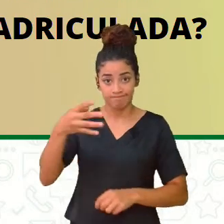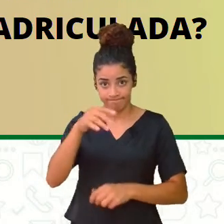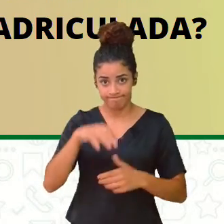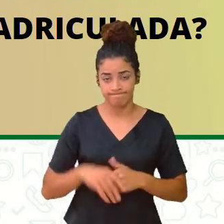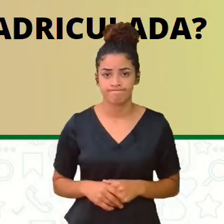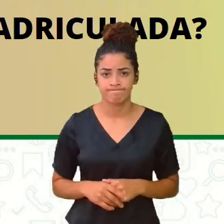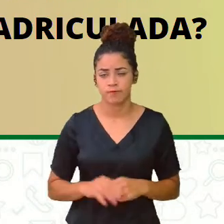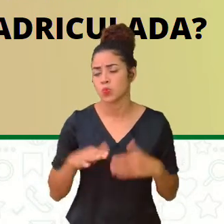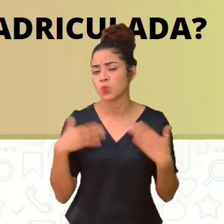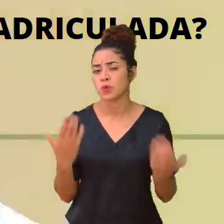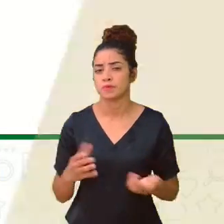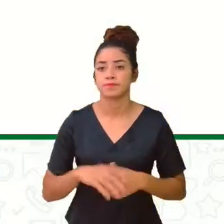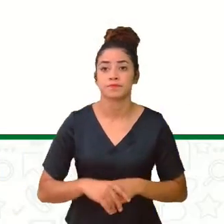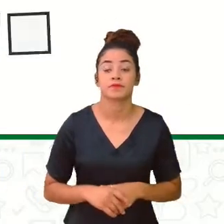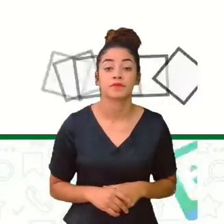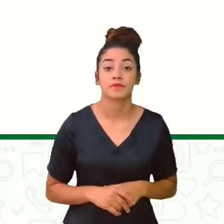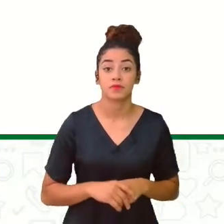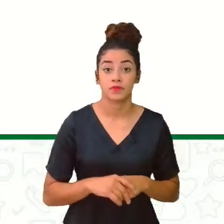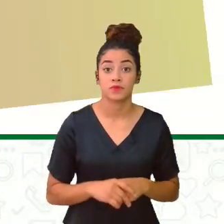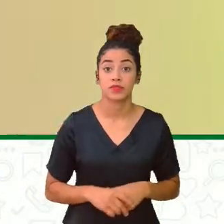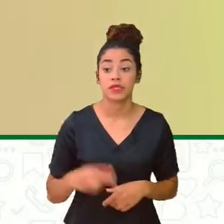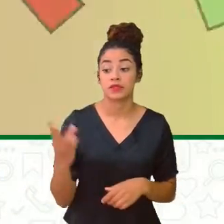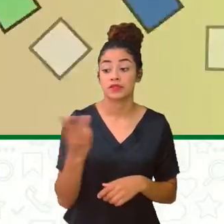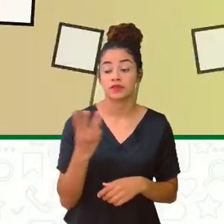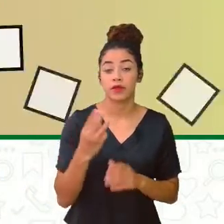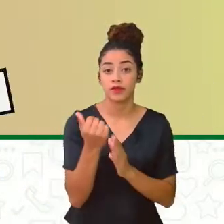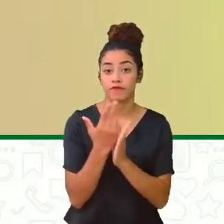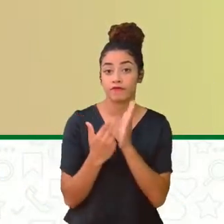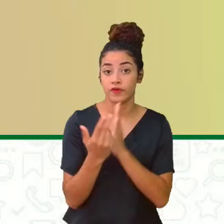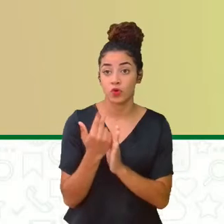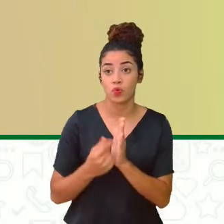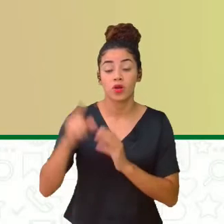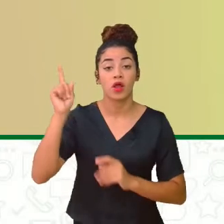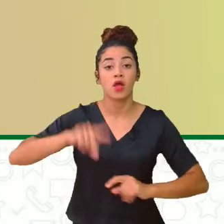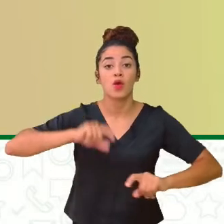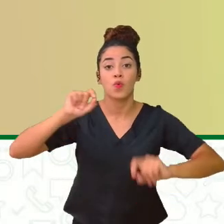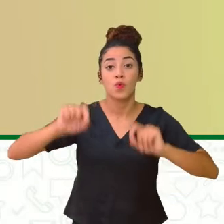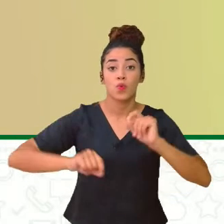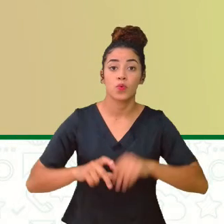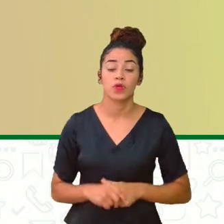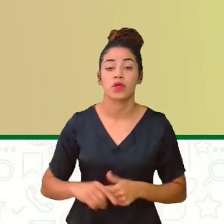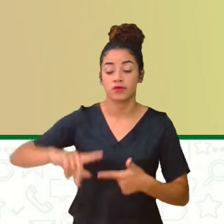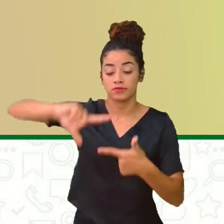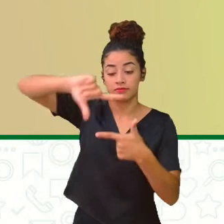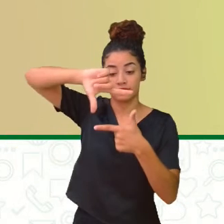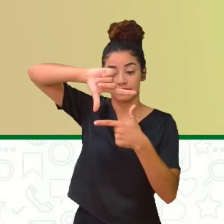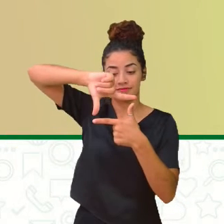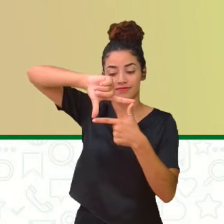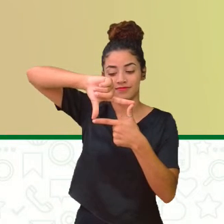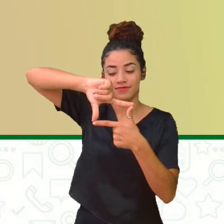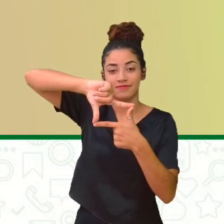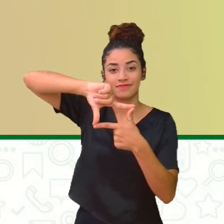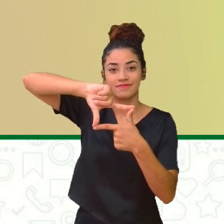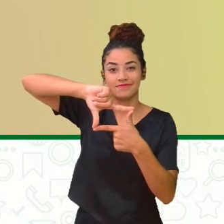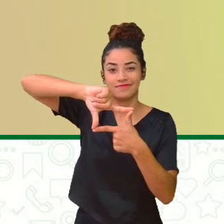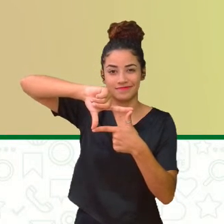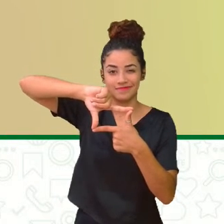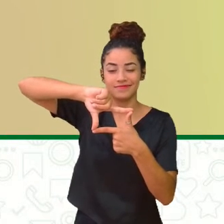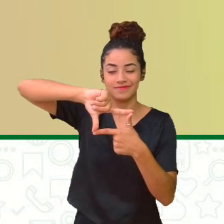sabem, essas três figuras, elas são representadas por retângulos, não